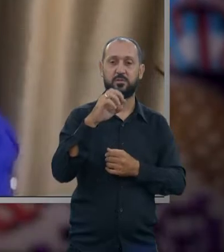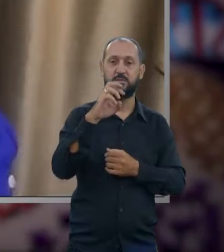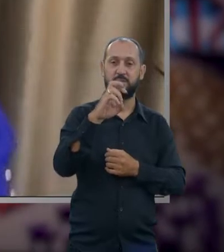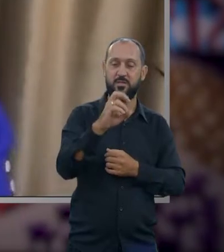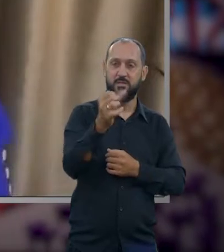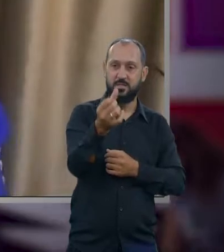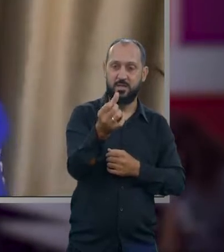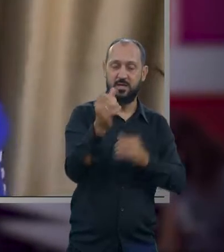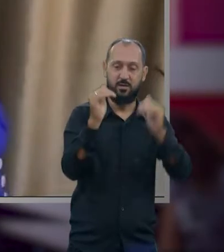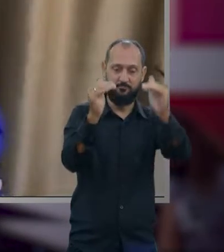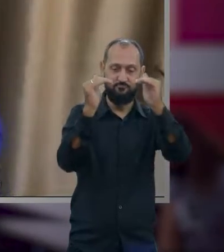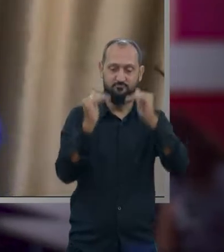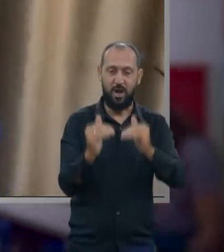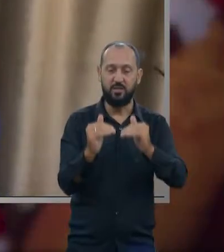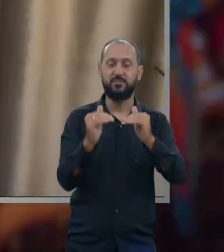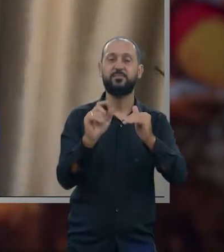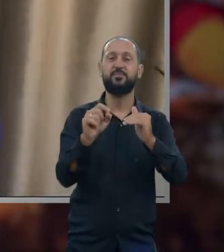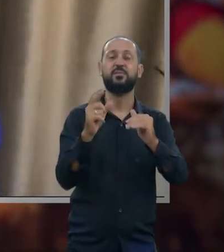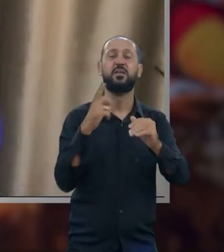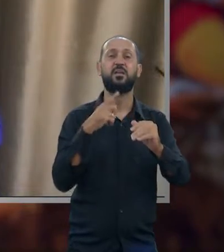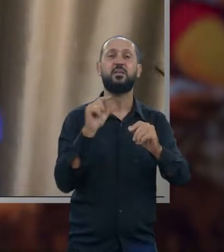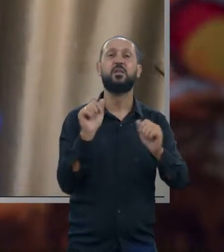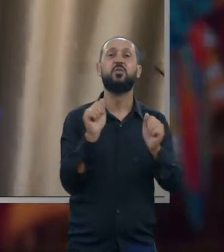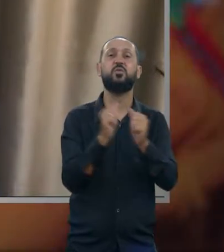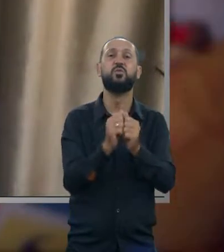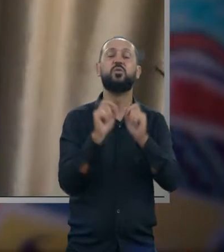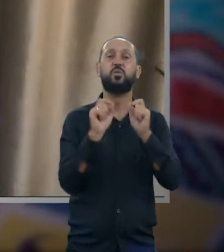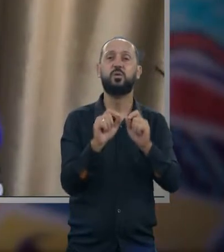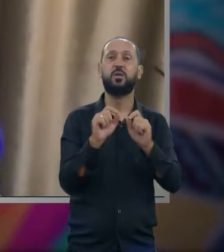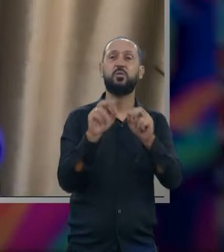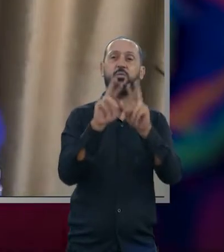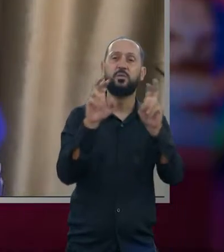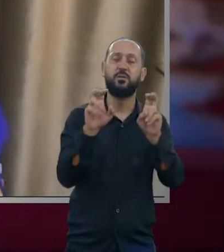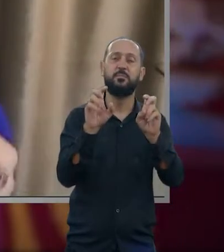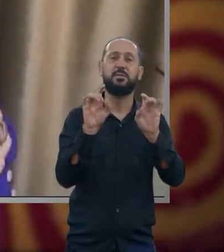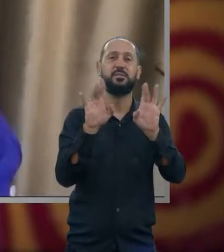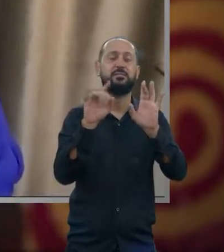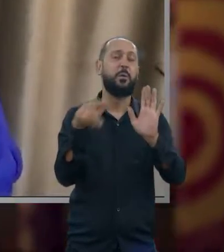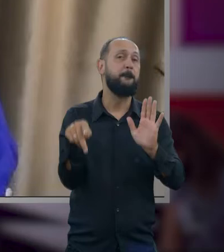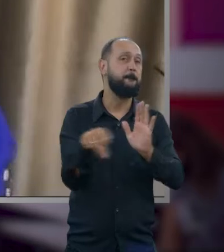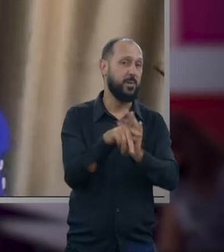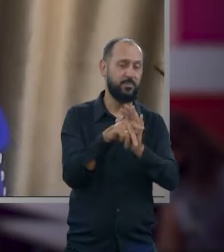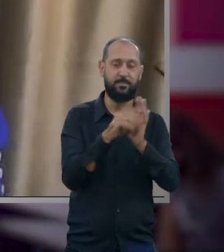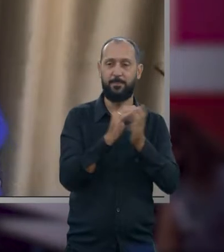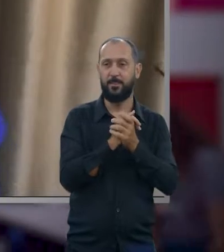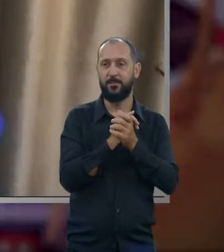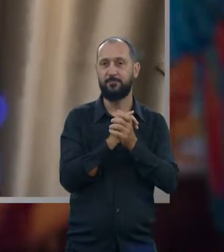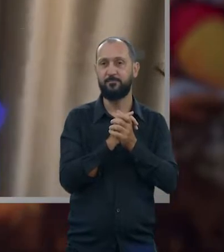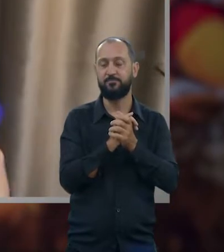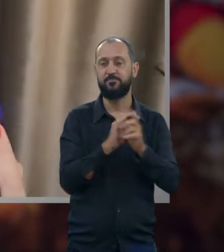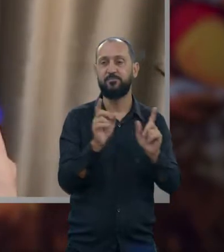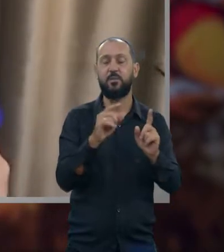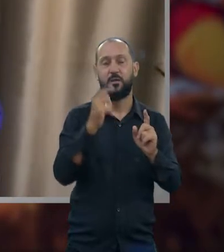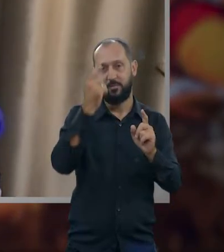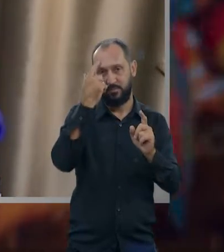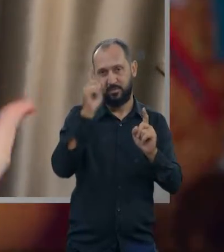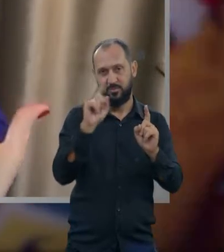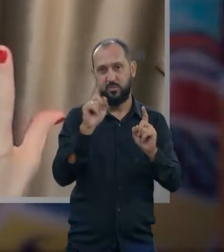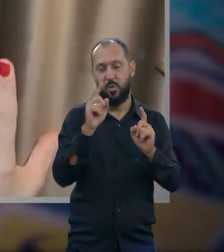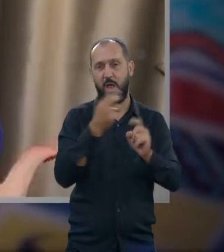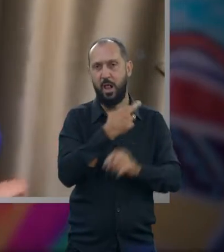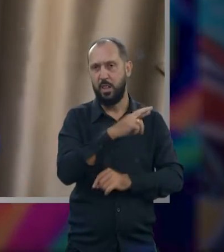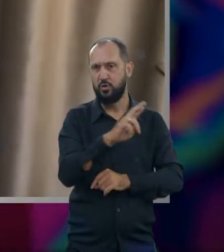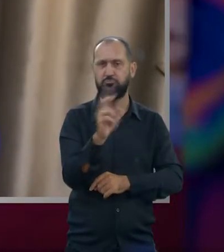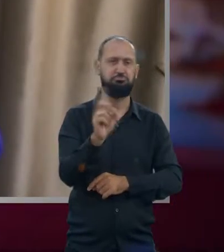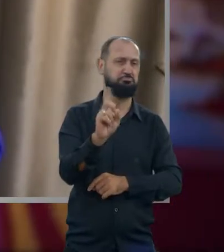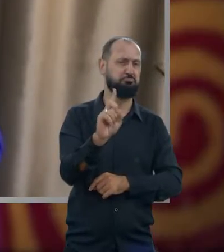Os 56 arcanos menores, que eles vão trazer ali questões mais específicas também. O tarô não é